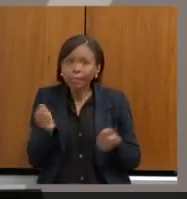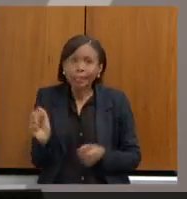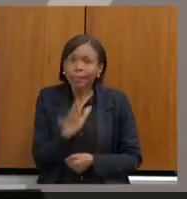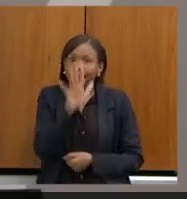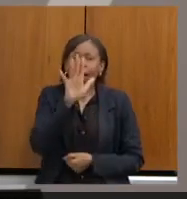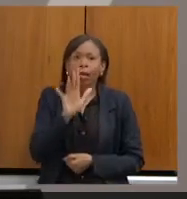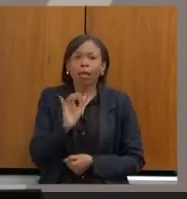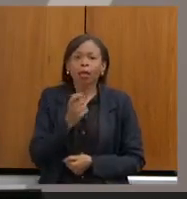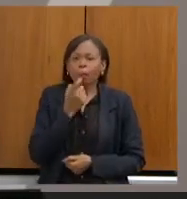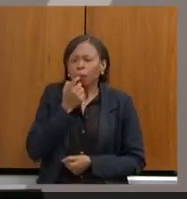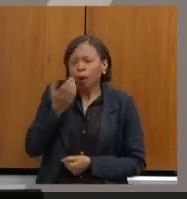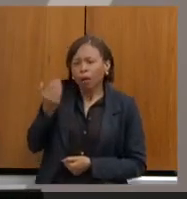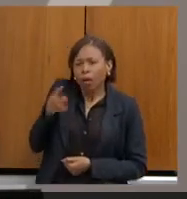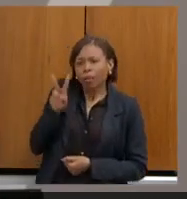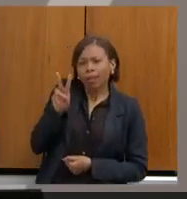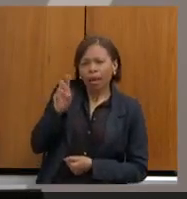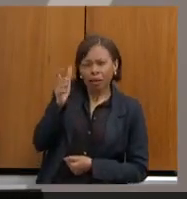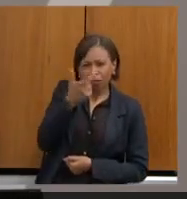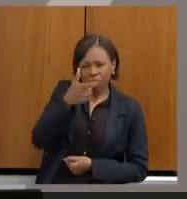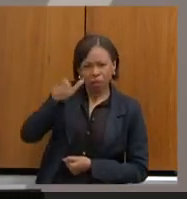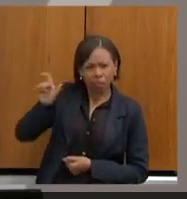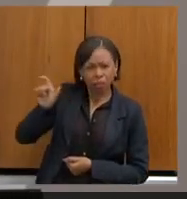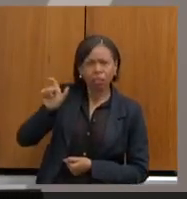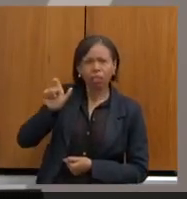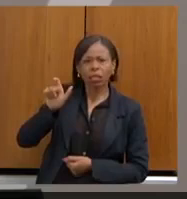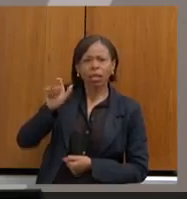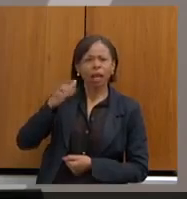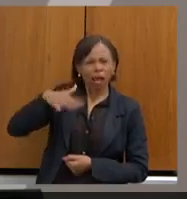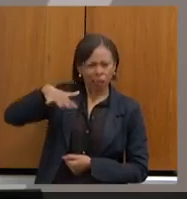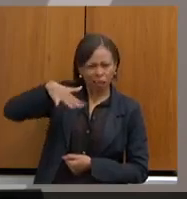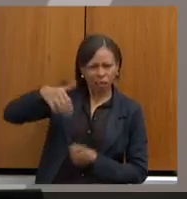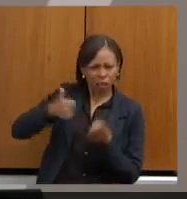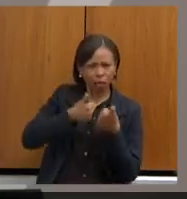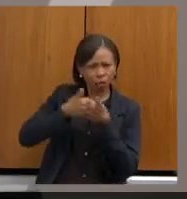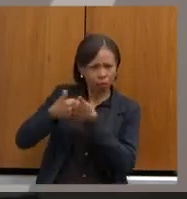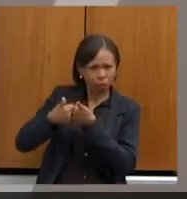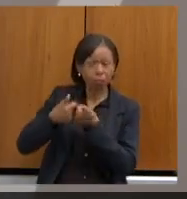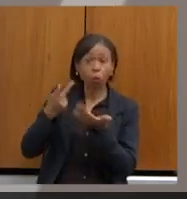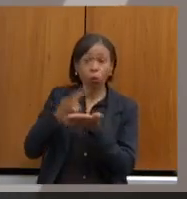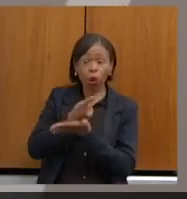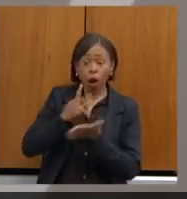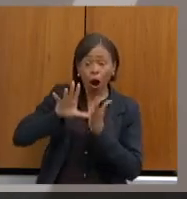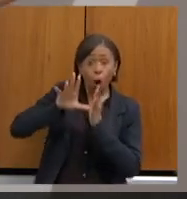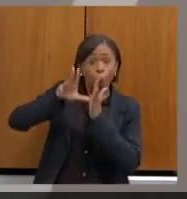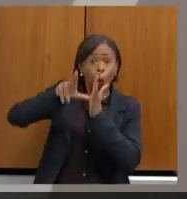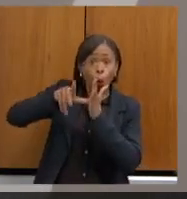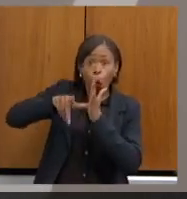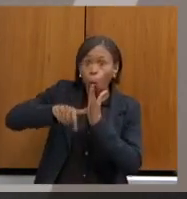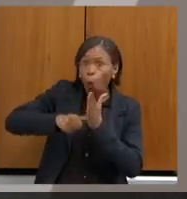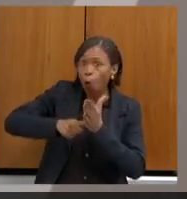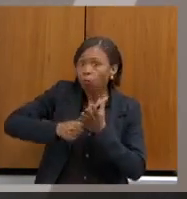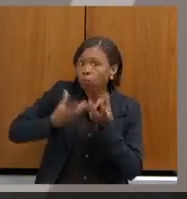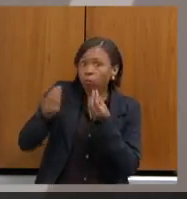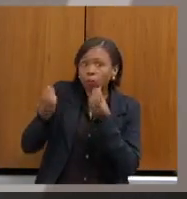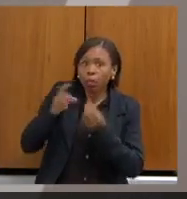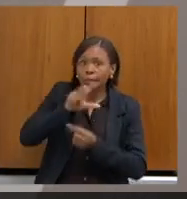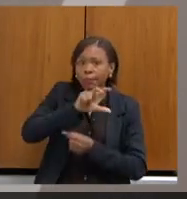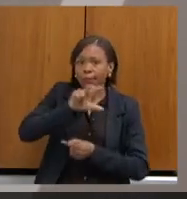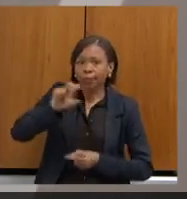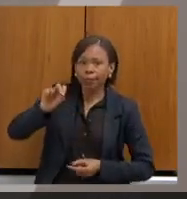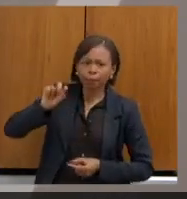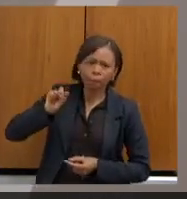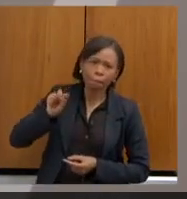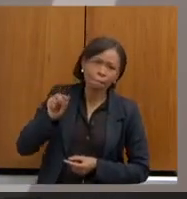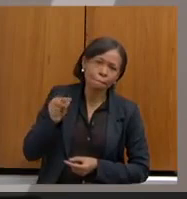Varginha na região de São de Arceburgo por ali como os gregos é grande grande que tipo assim 500 mil